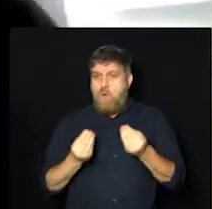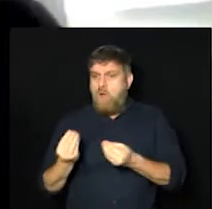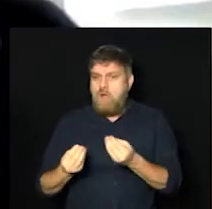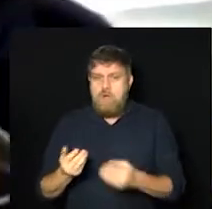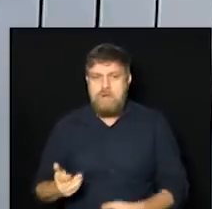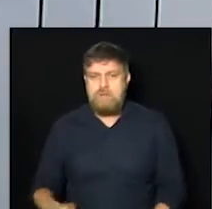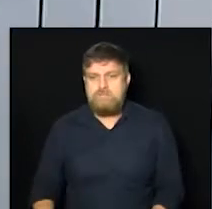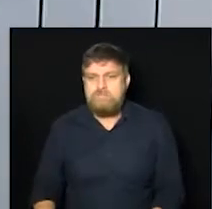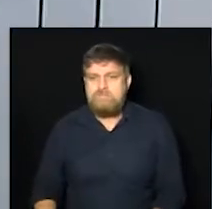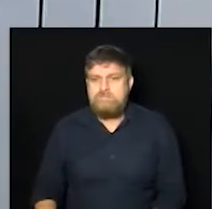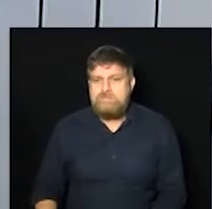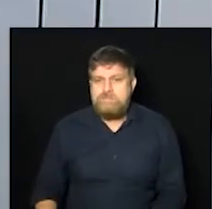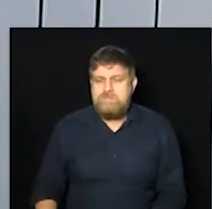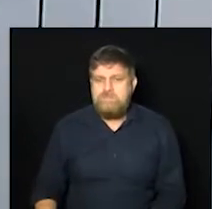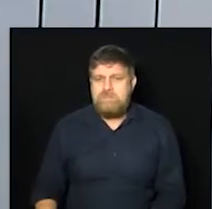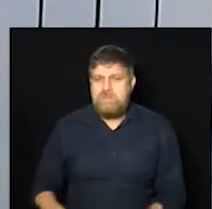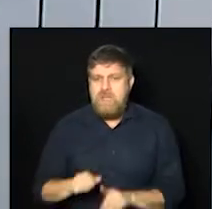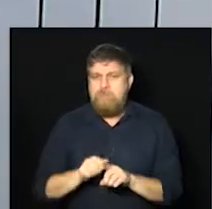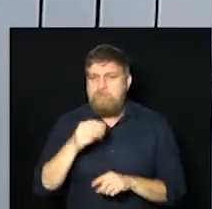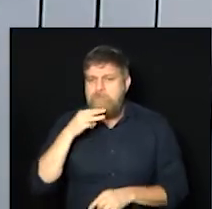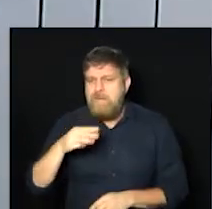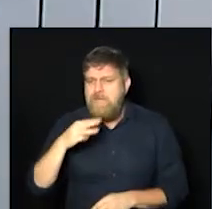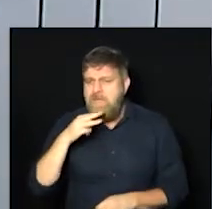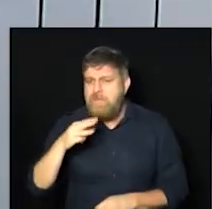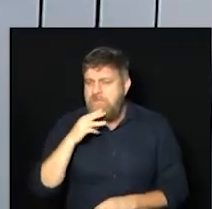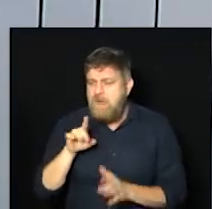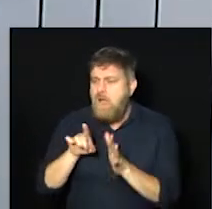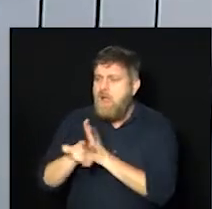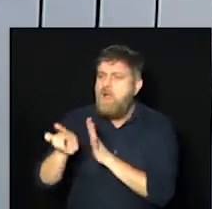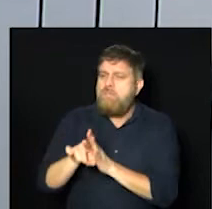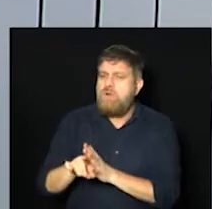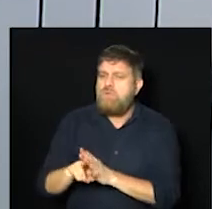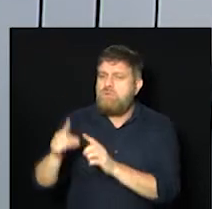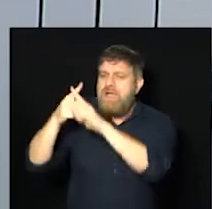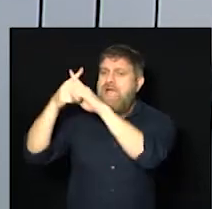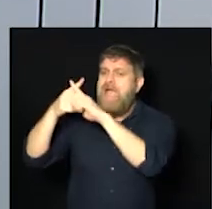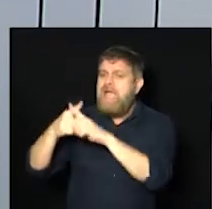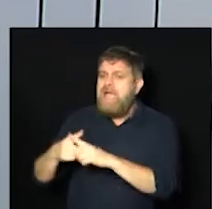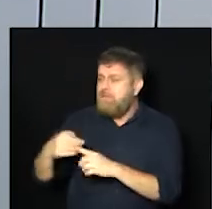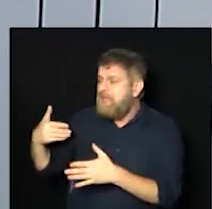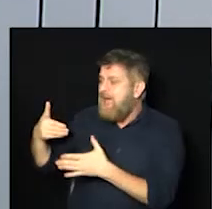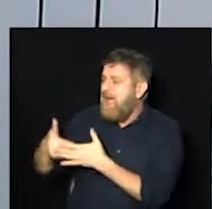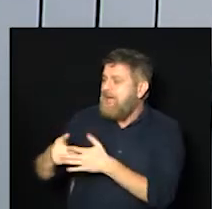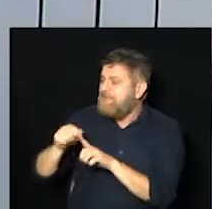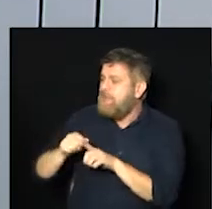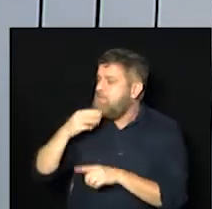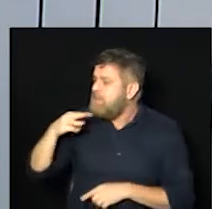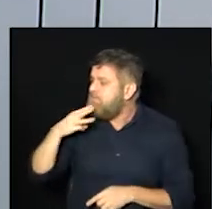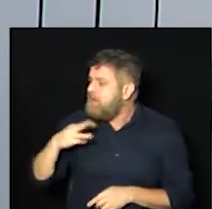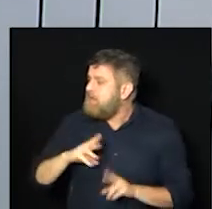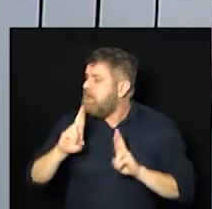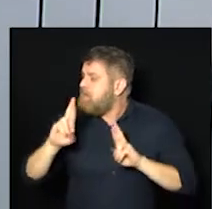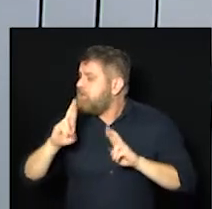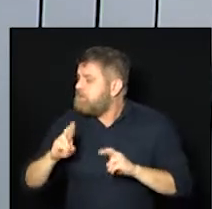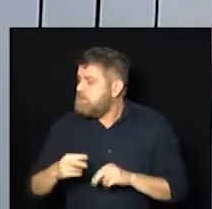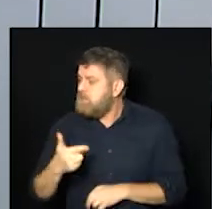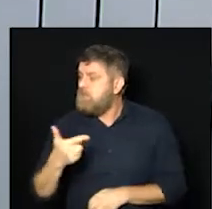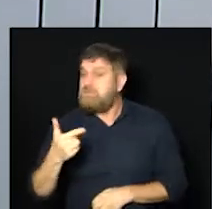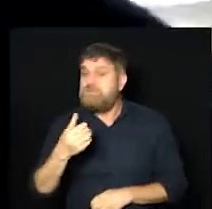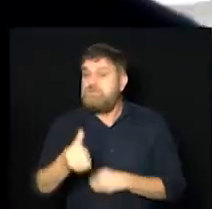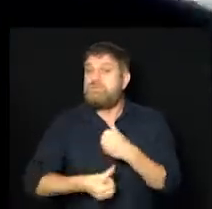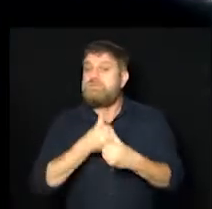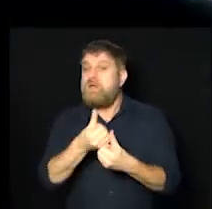Oi. Até março, qual competição que estava sendo disputada e qual que é a expectativa para esse segundo